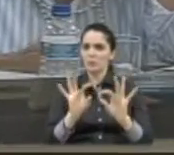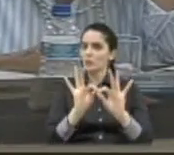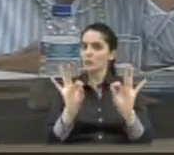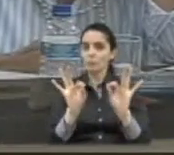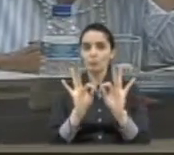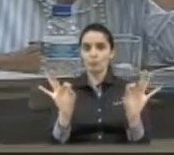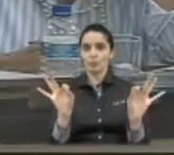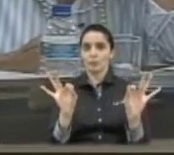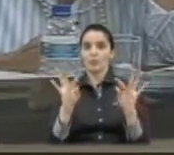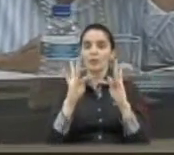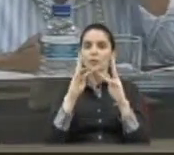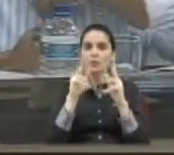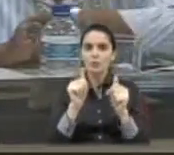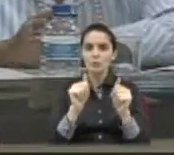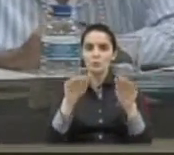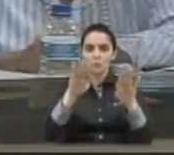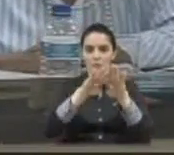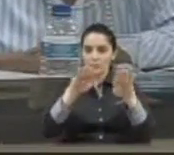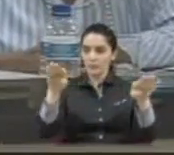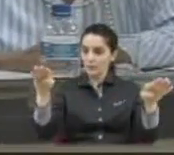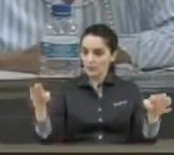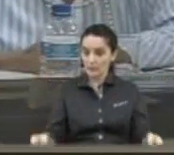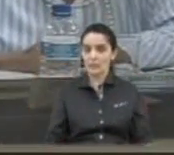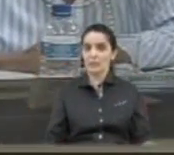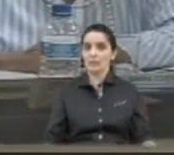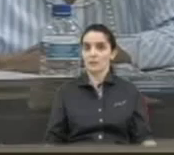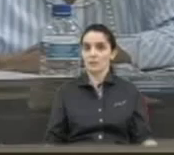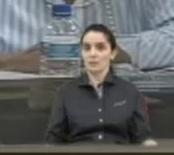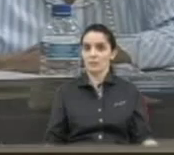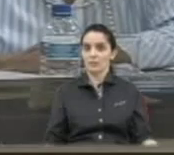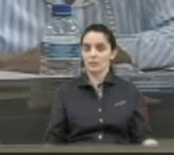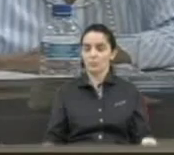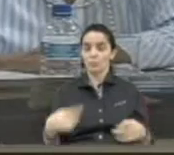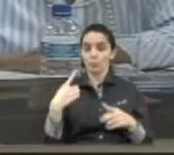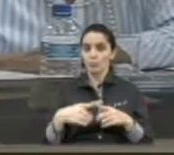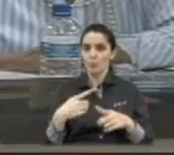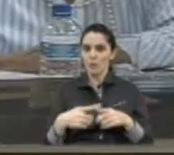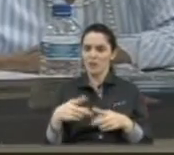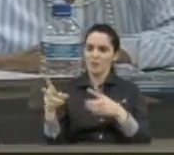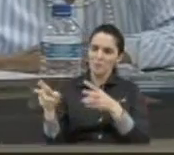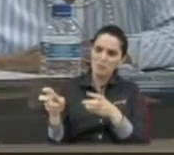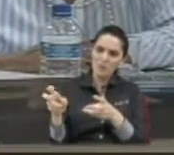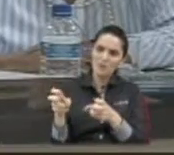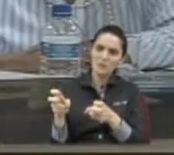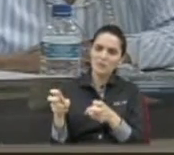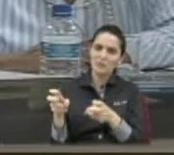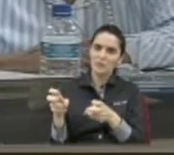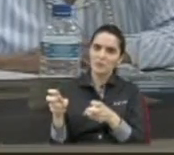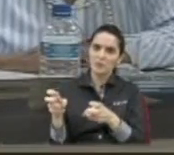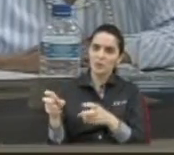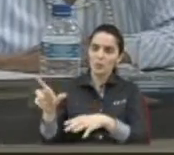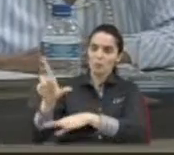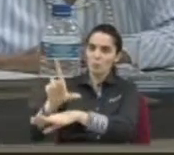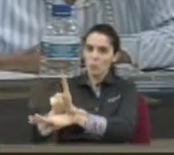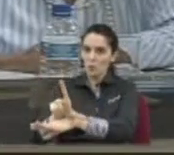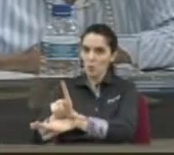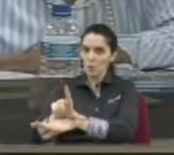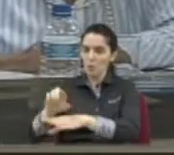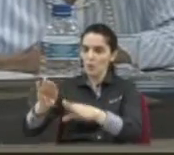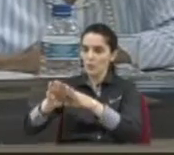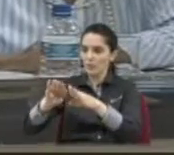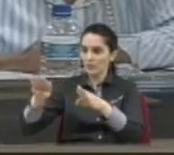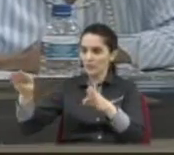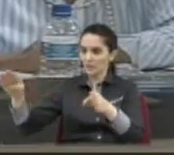que todas as caçambas, e a gente vê muitas caçambas, principalmente no depósito dessas empresas